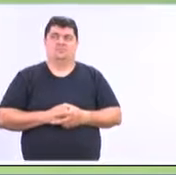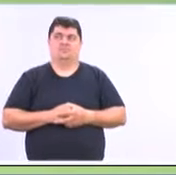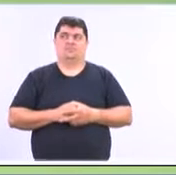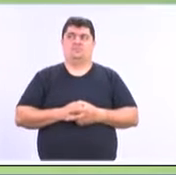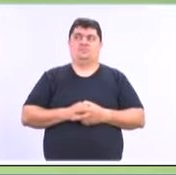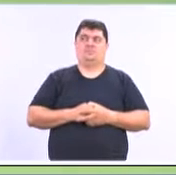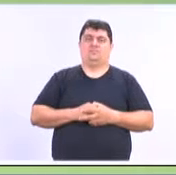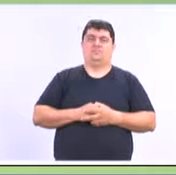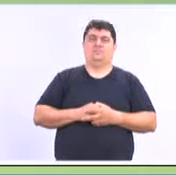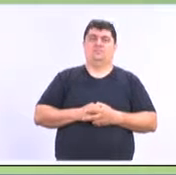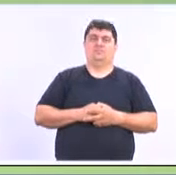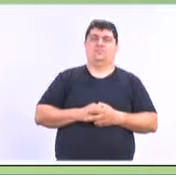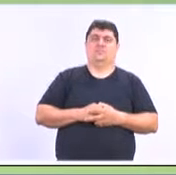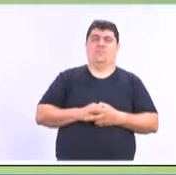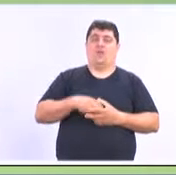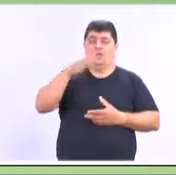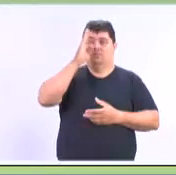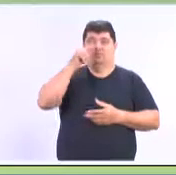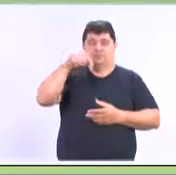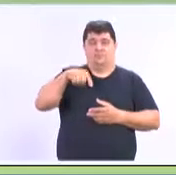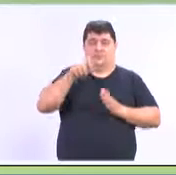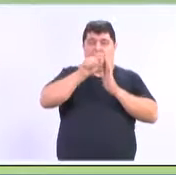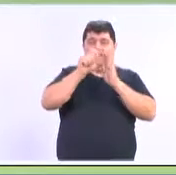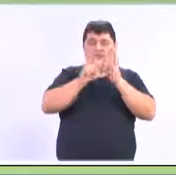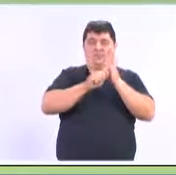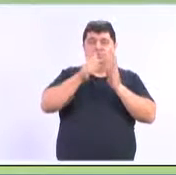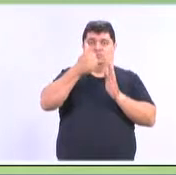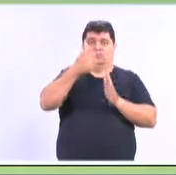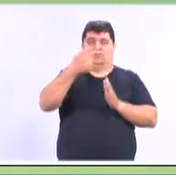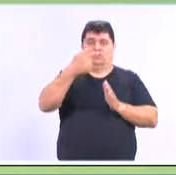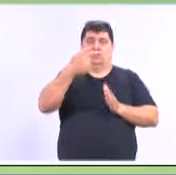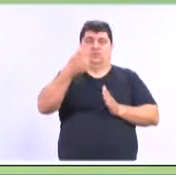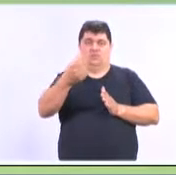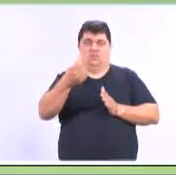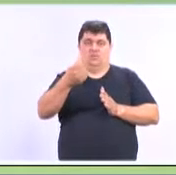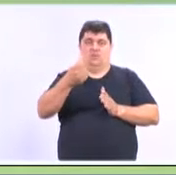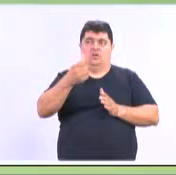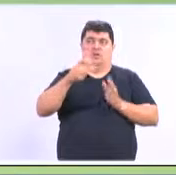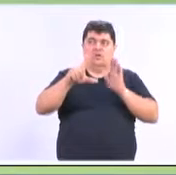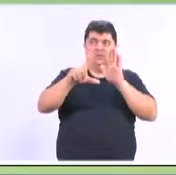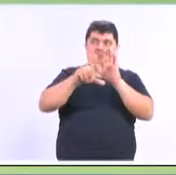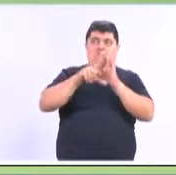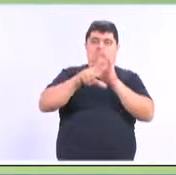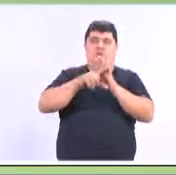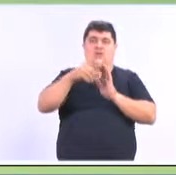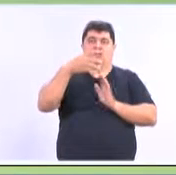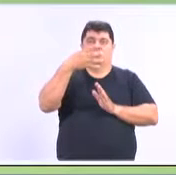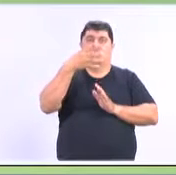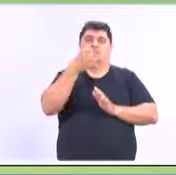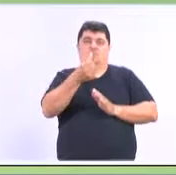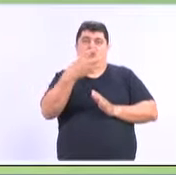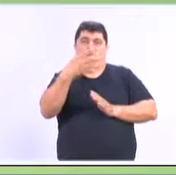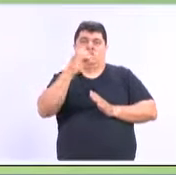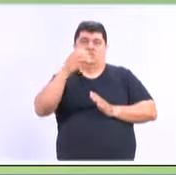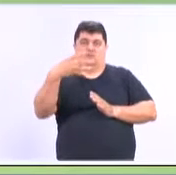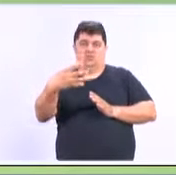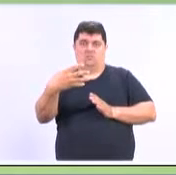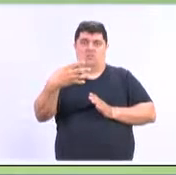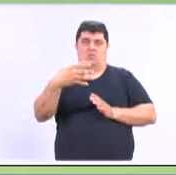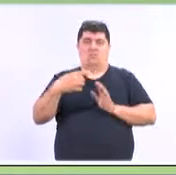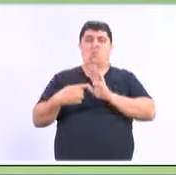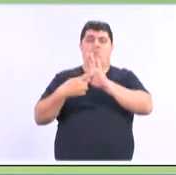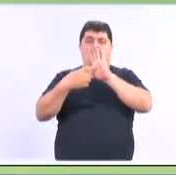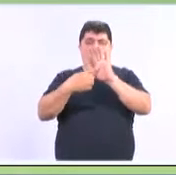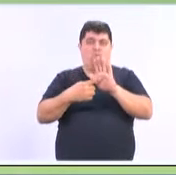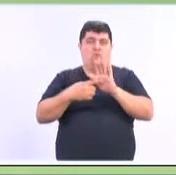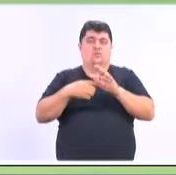contábeis. No Brasil, o artigo 176 da Lei 6.404 de 76 indica quais são